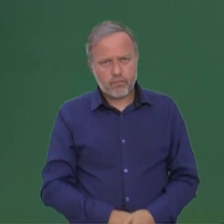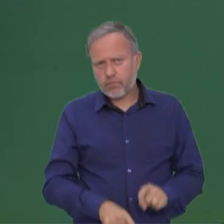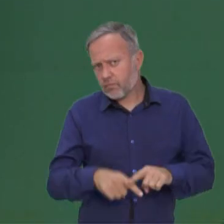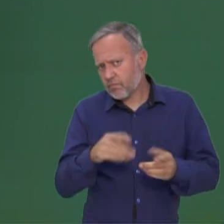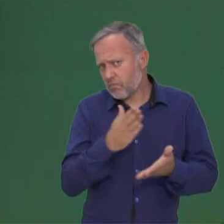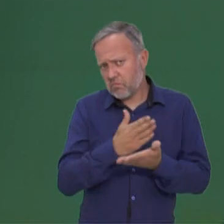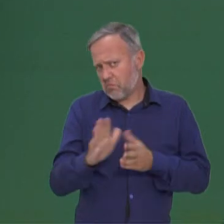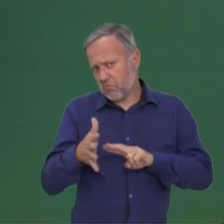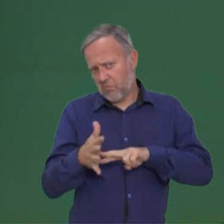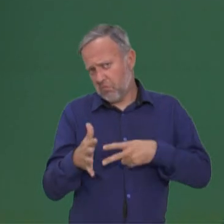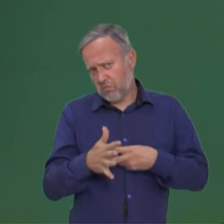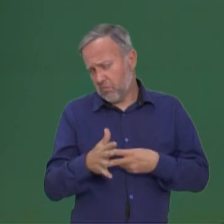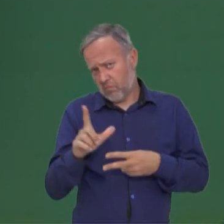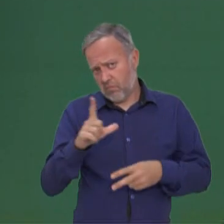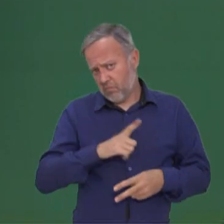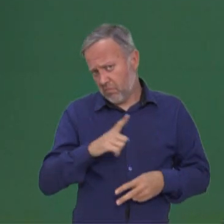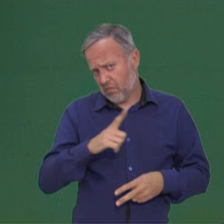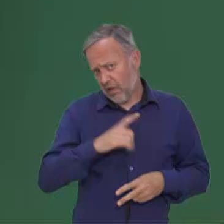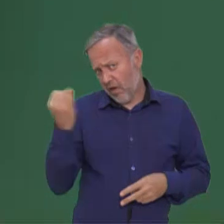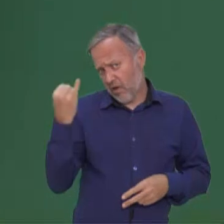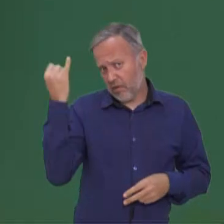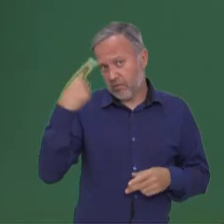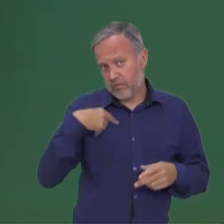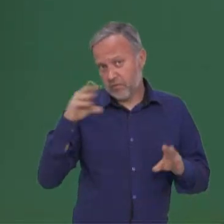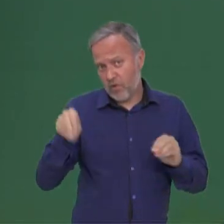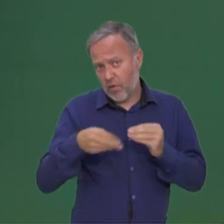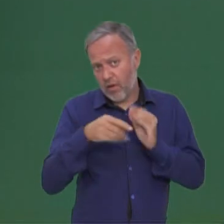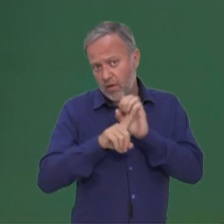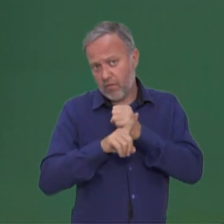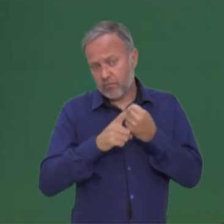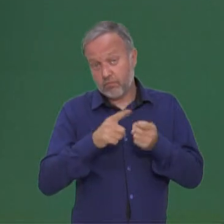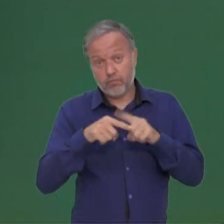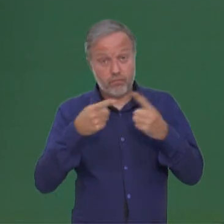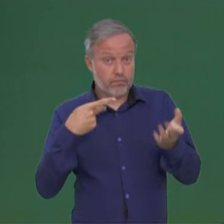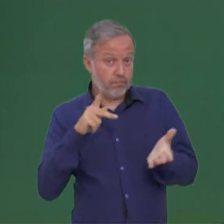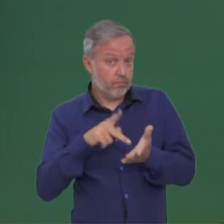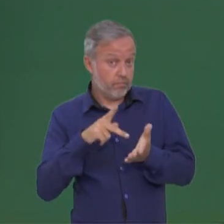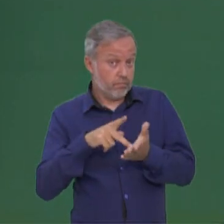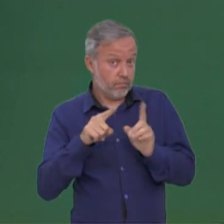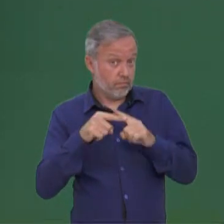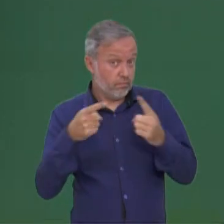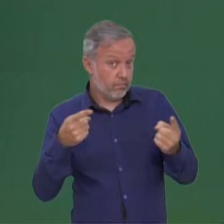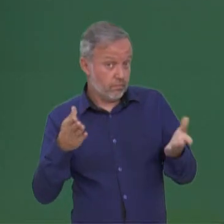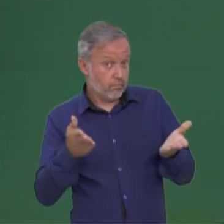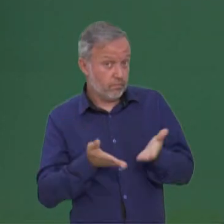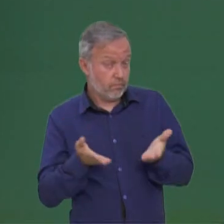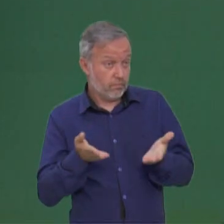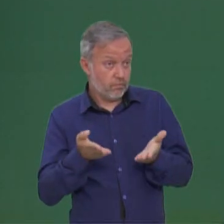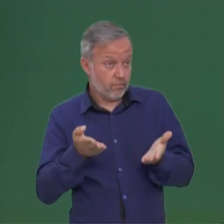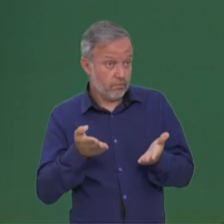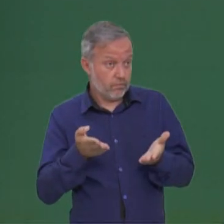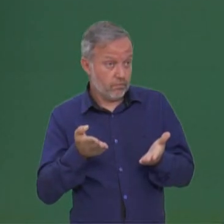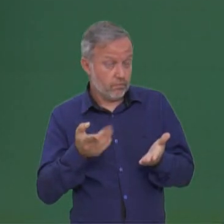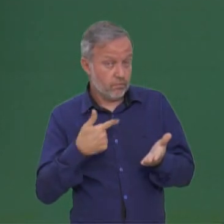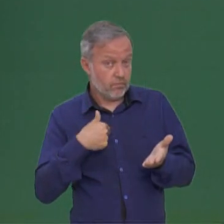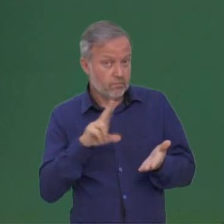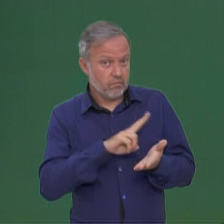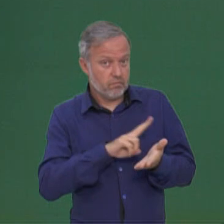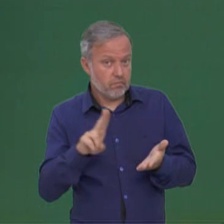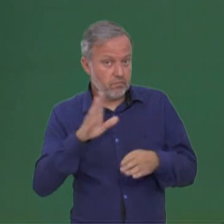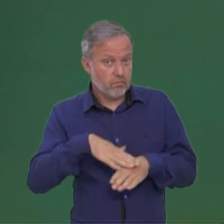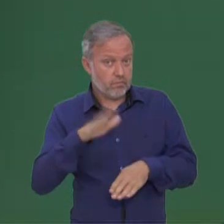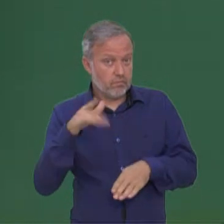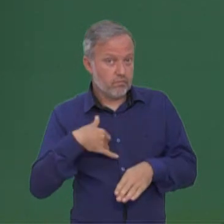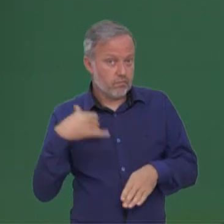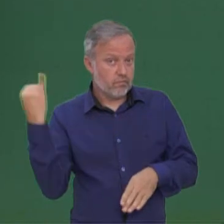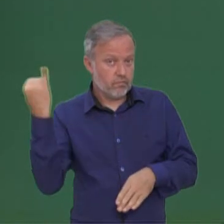não significa que ele teve sucesso? Sim, é verdade. Mas aí E hoje ele é um dos nomes